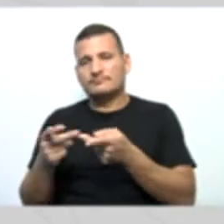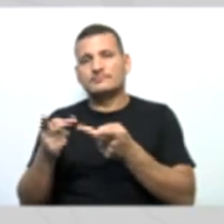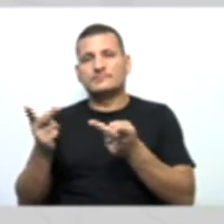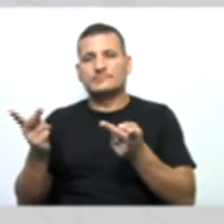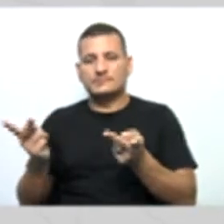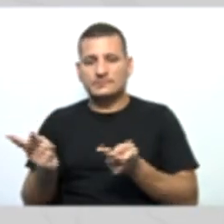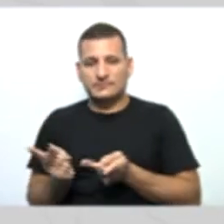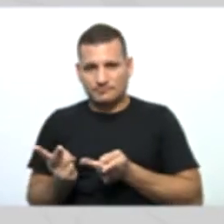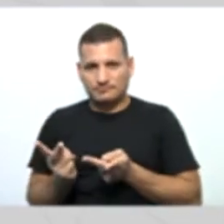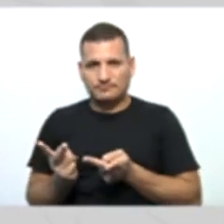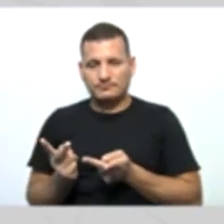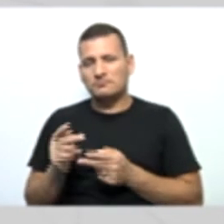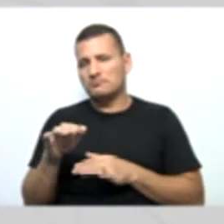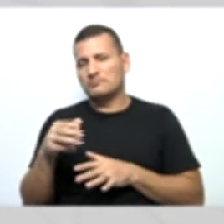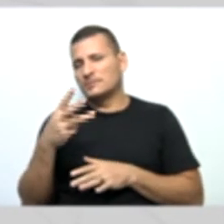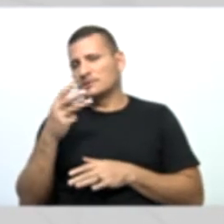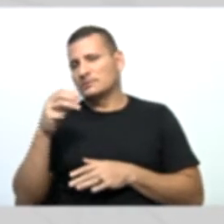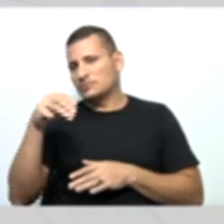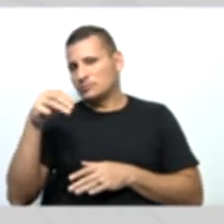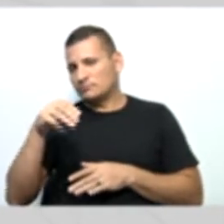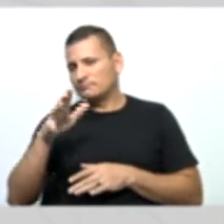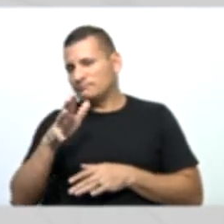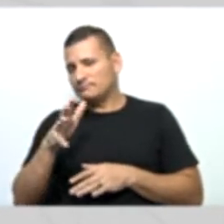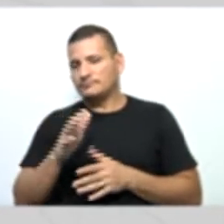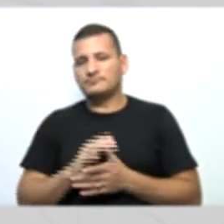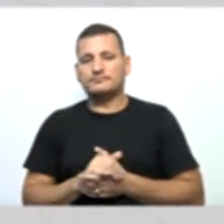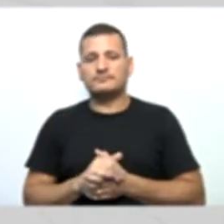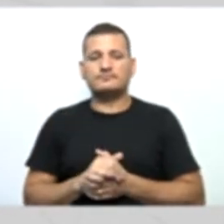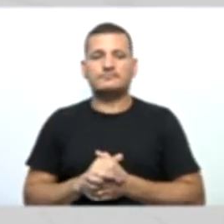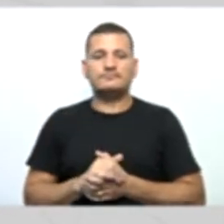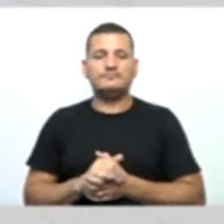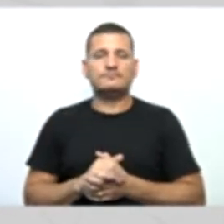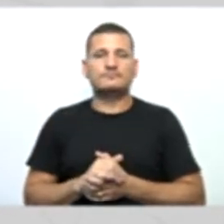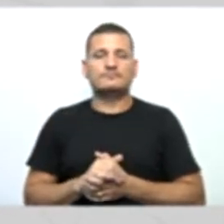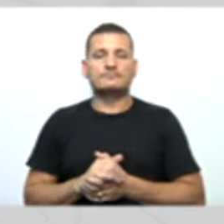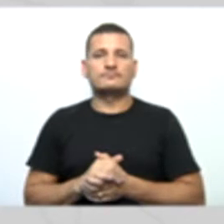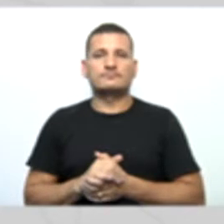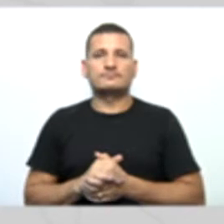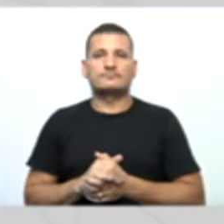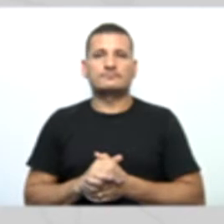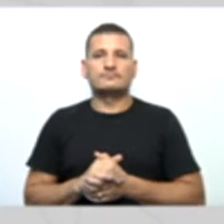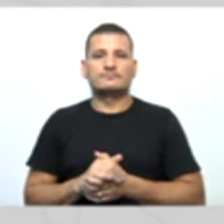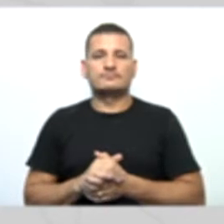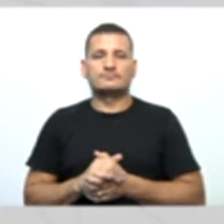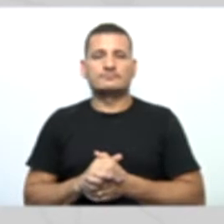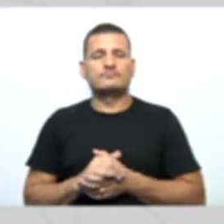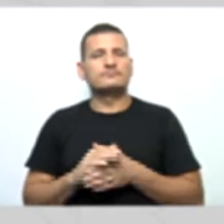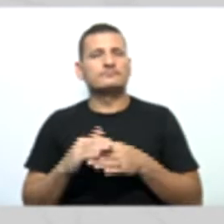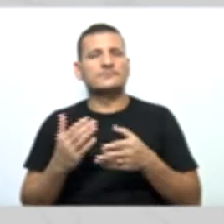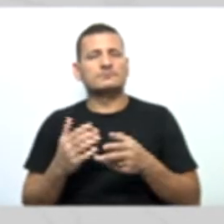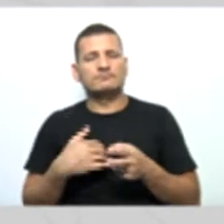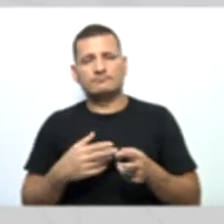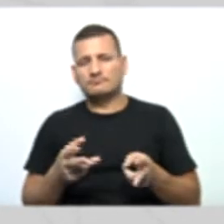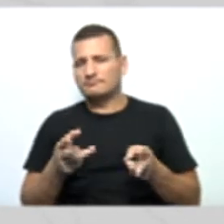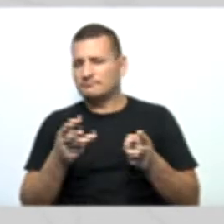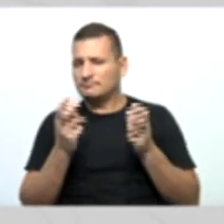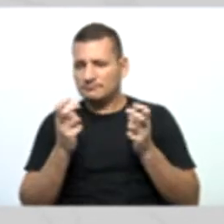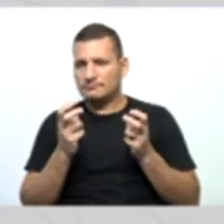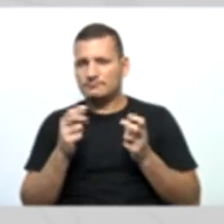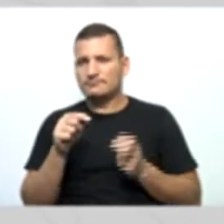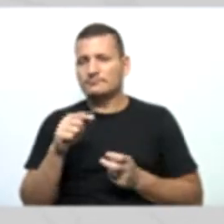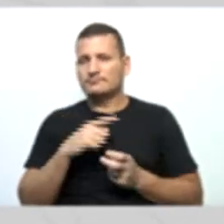de tê-la pedido, certo? Então, o que que acontece, gente? Podemos observar que